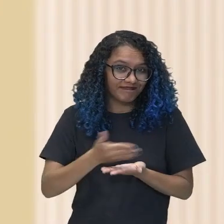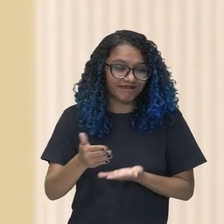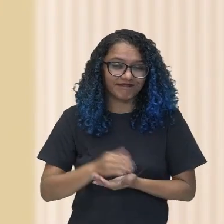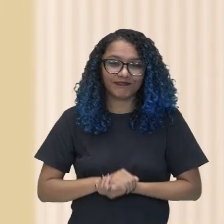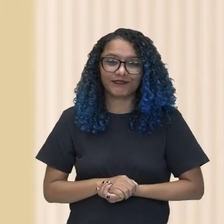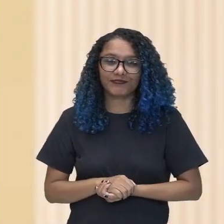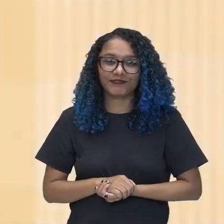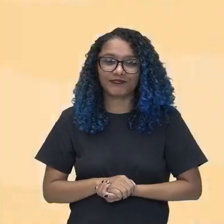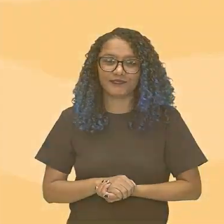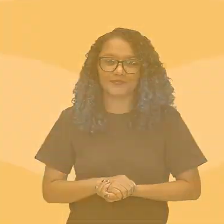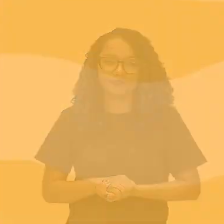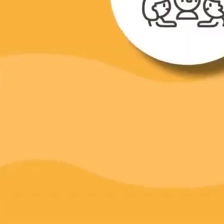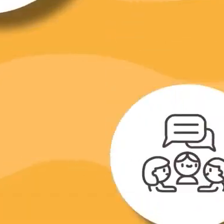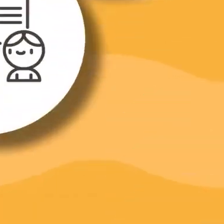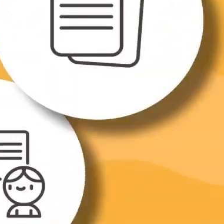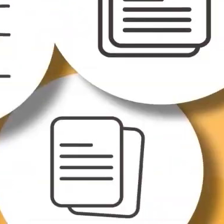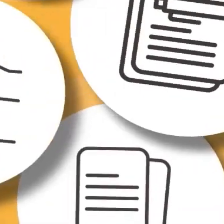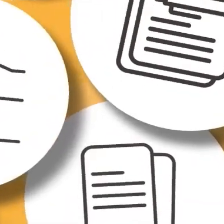lá!